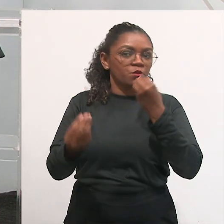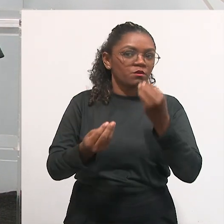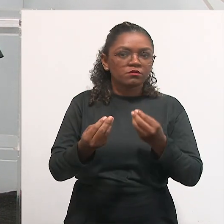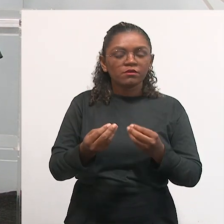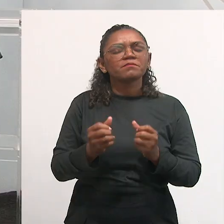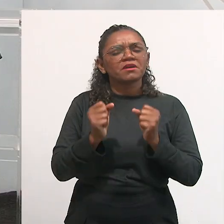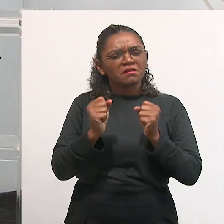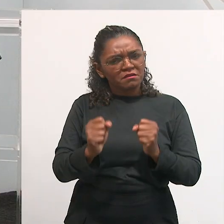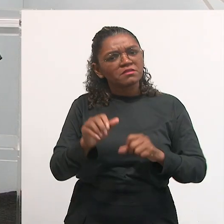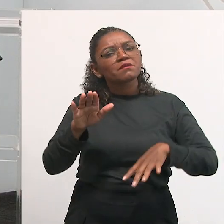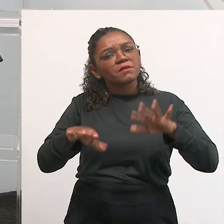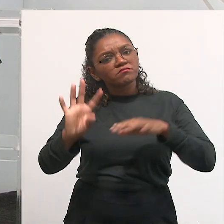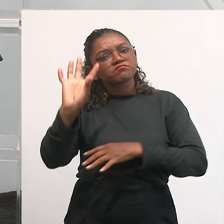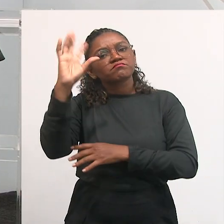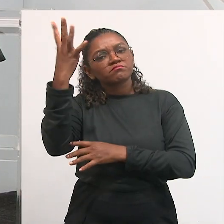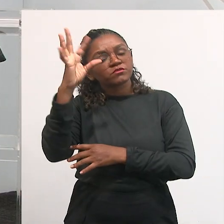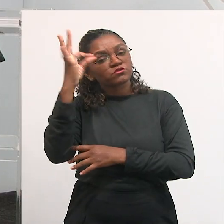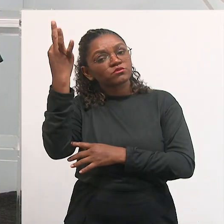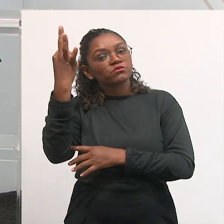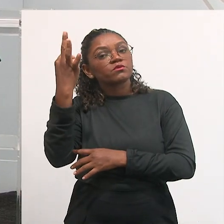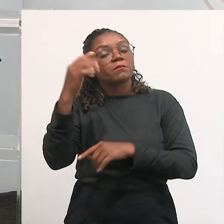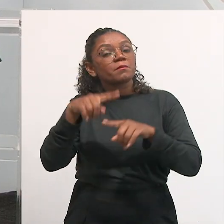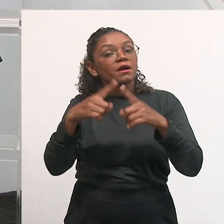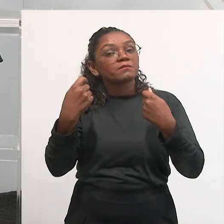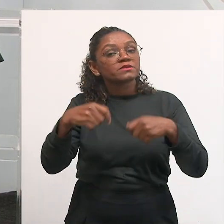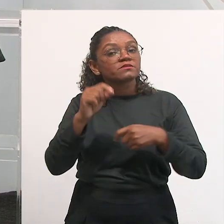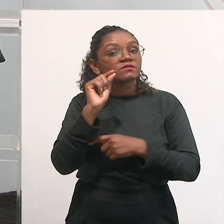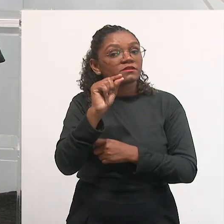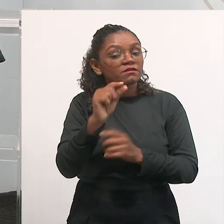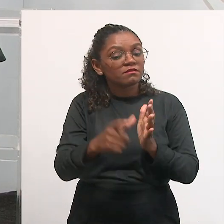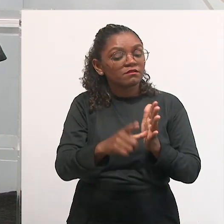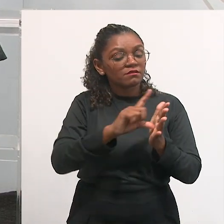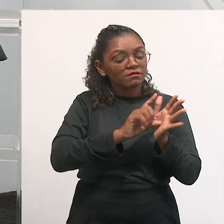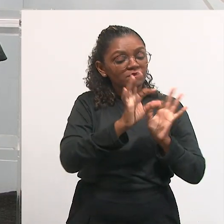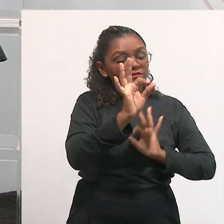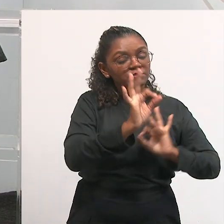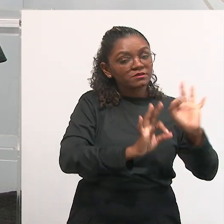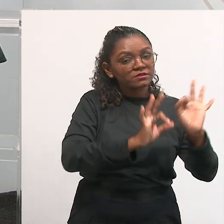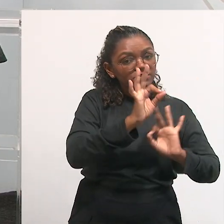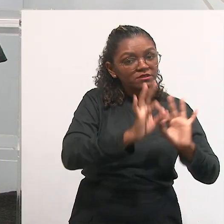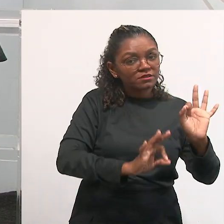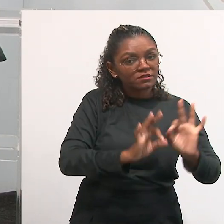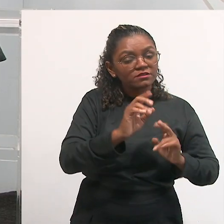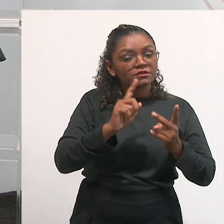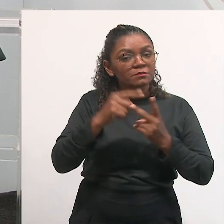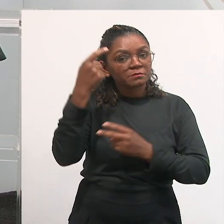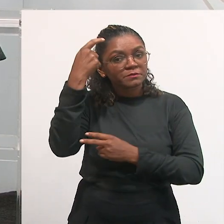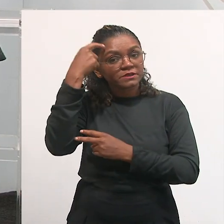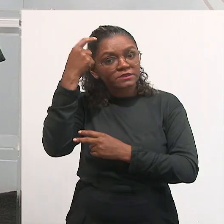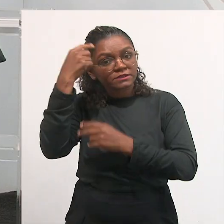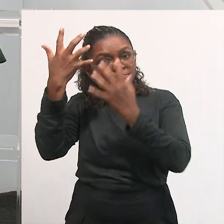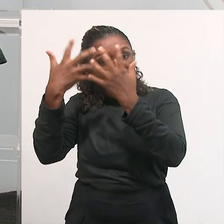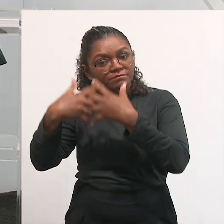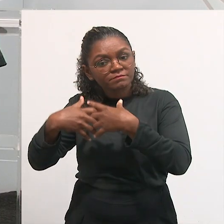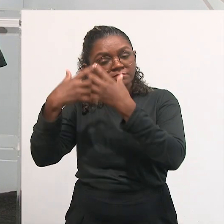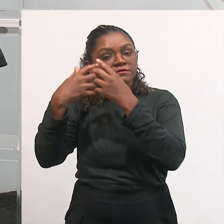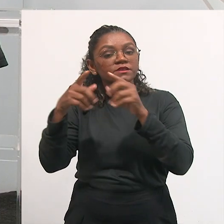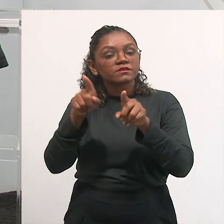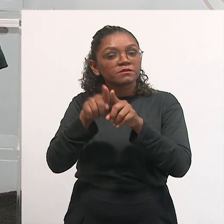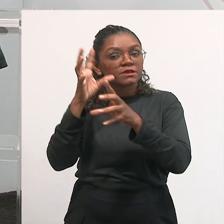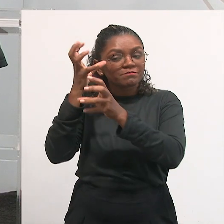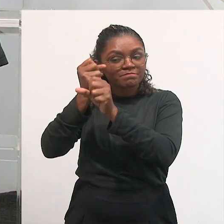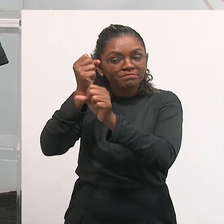isso. Pode ocorrer? Pode, mas ela tem que ser planejada, ela tem que ser pensada, ela tem que ser calculada. Porque se ela não for muito bem